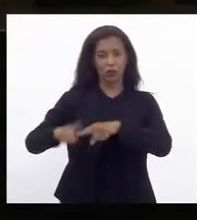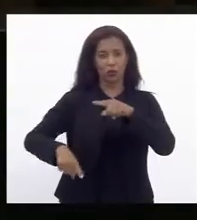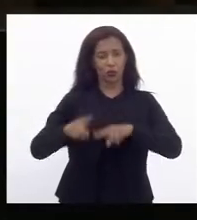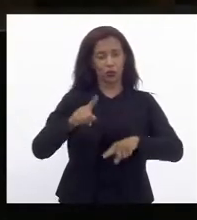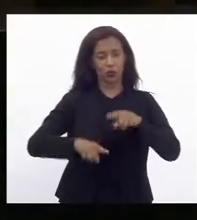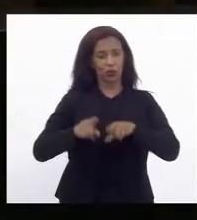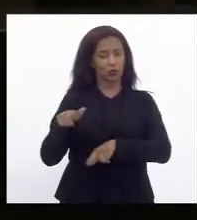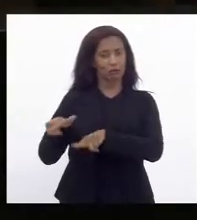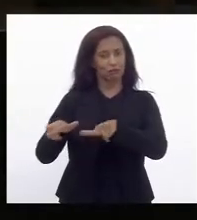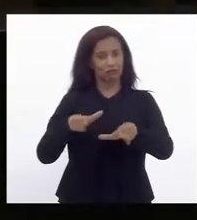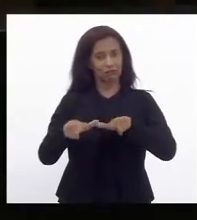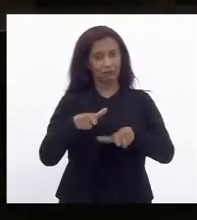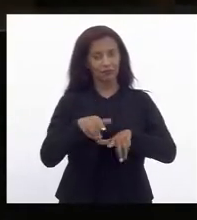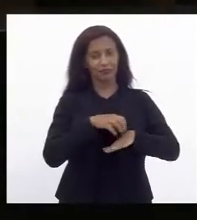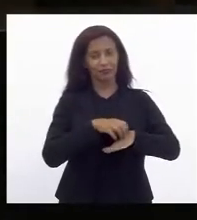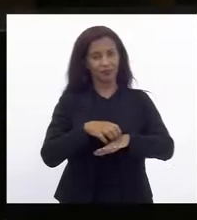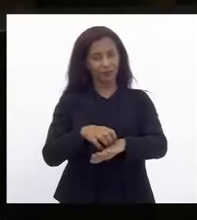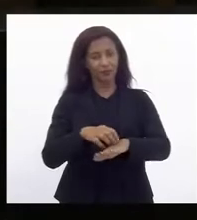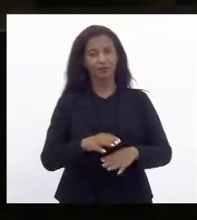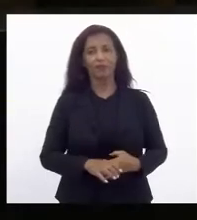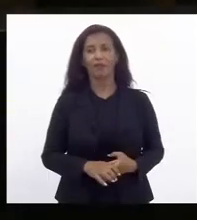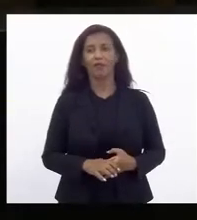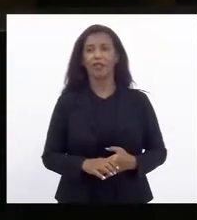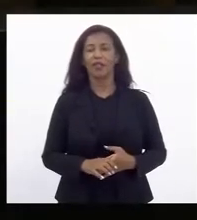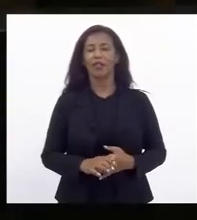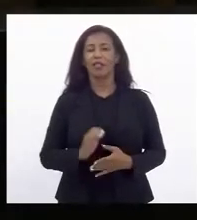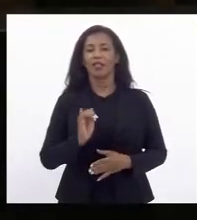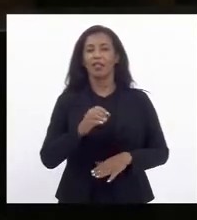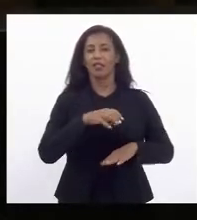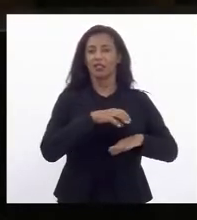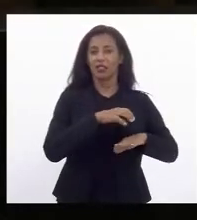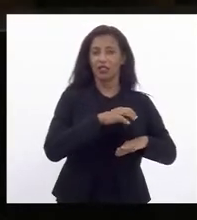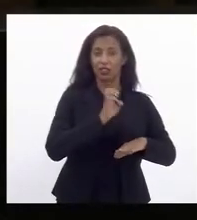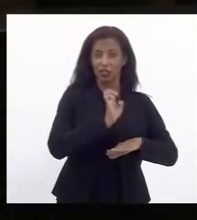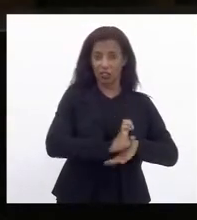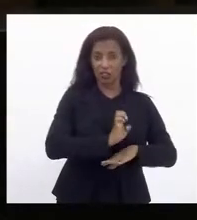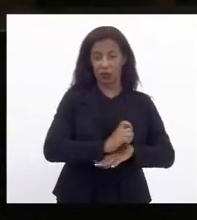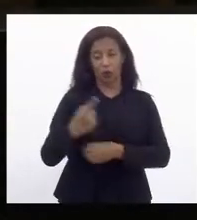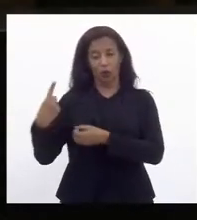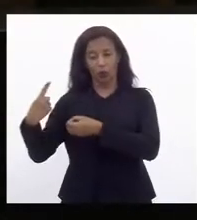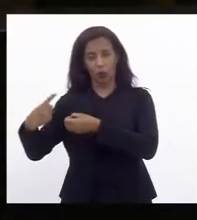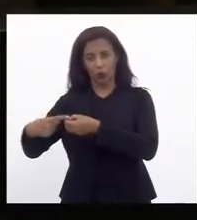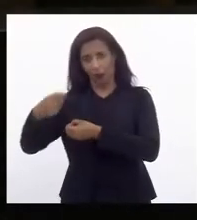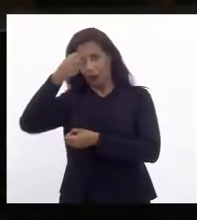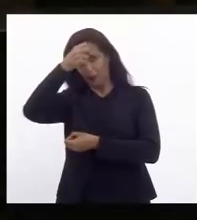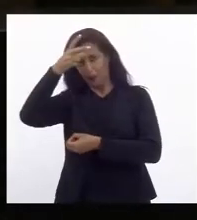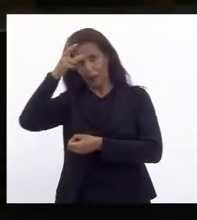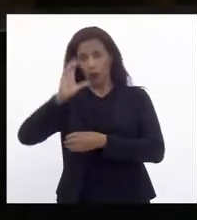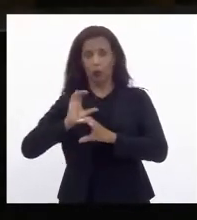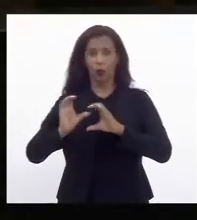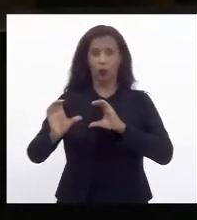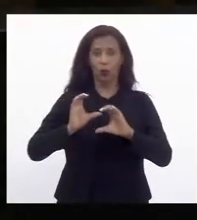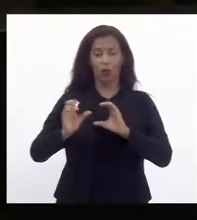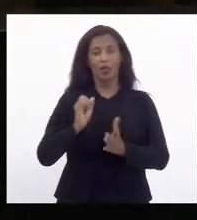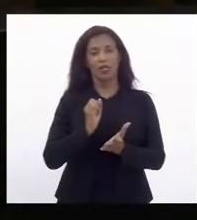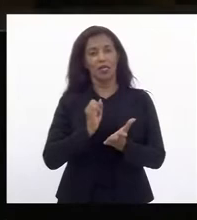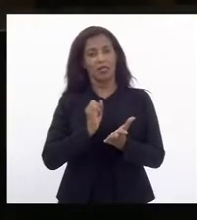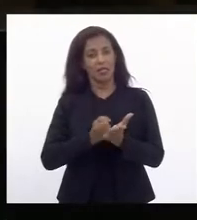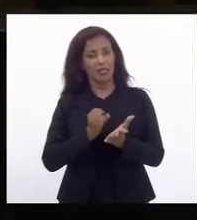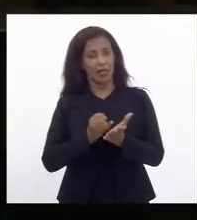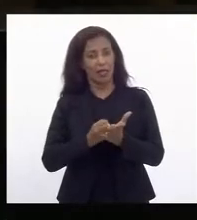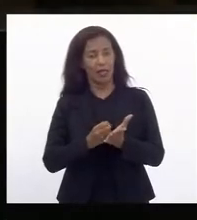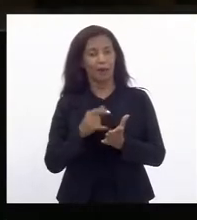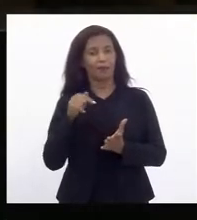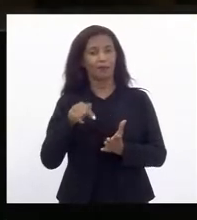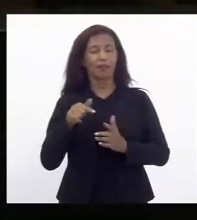prestação de serviços de transporte interestadual e intermunicipal e comunicação em ICMS